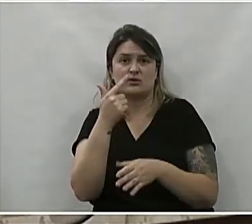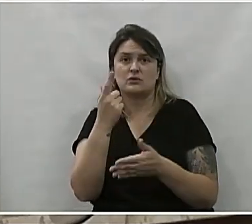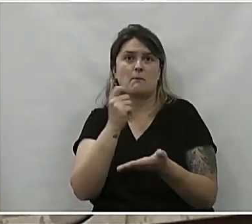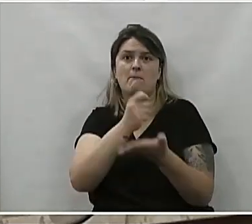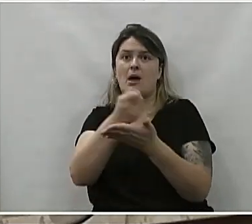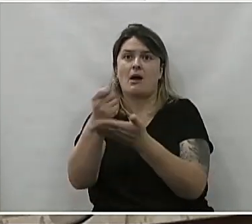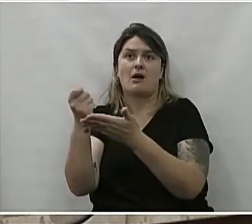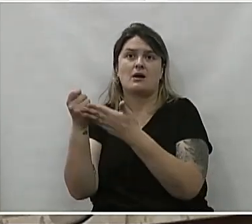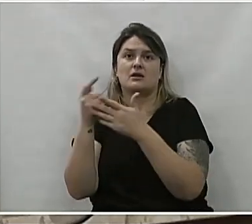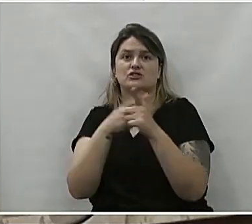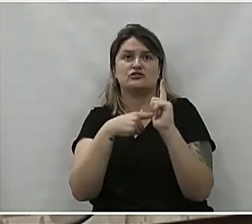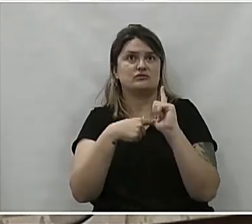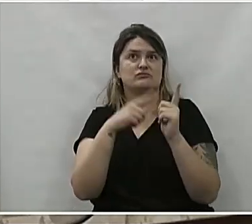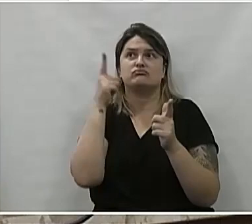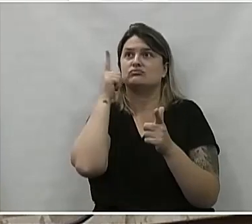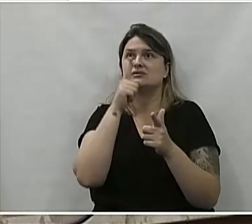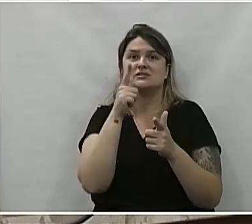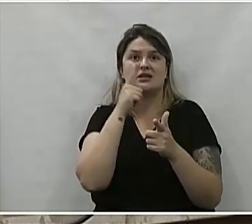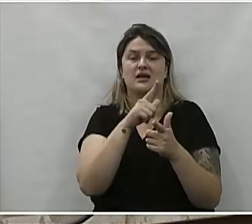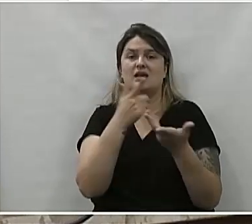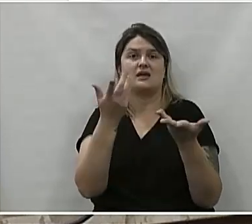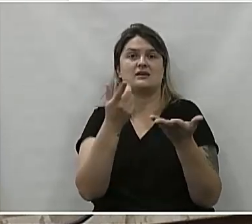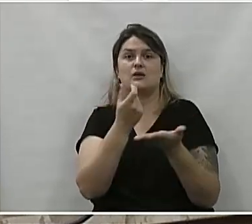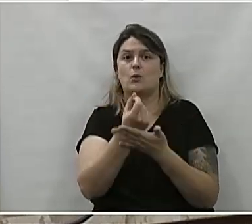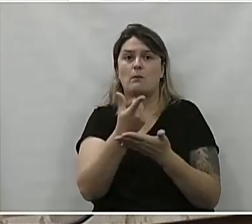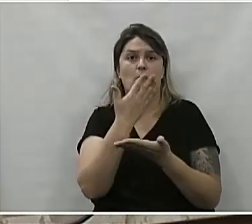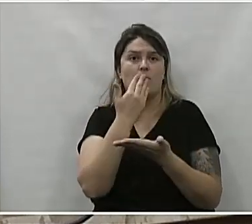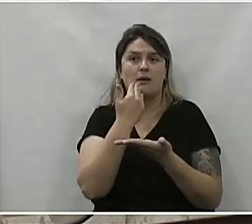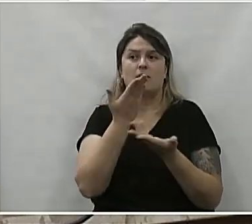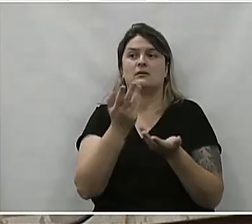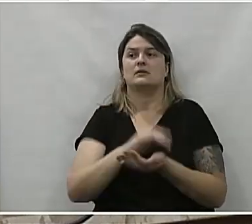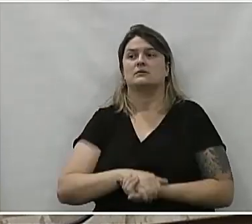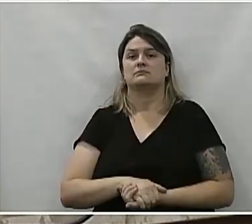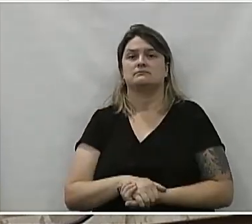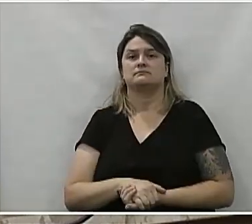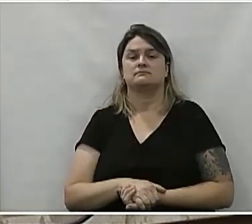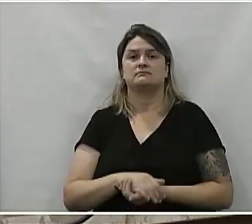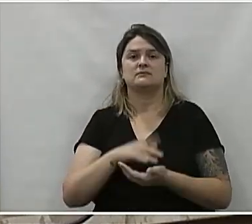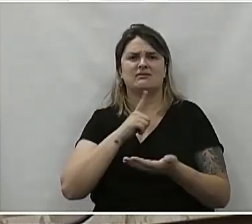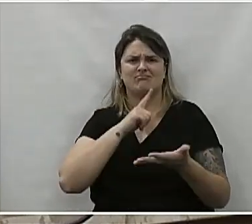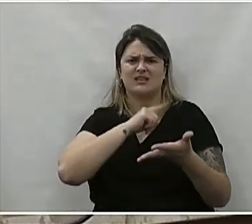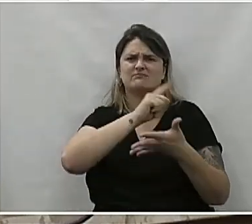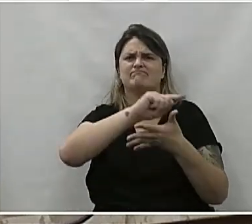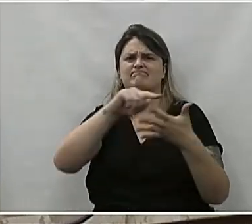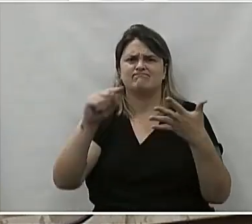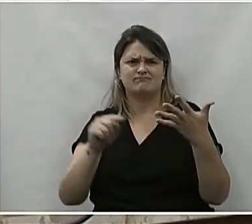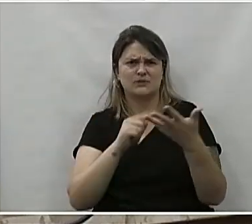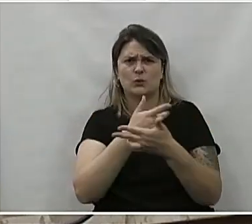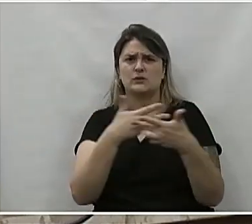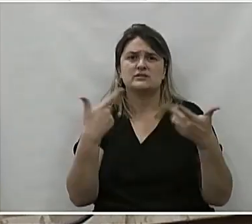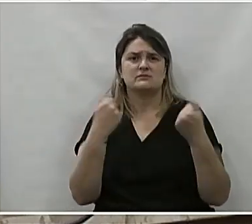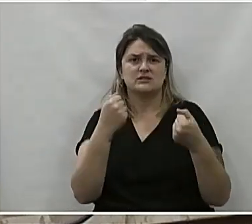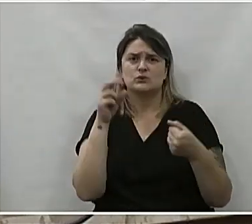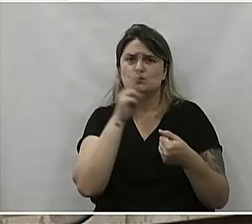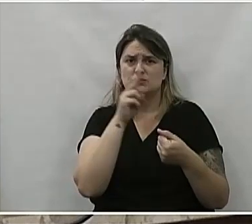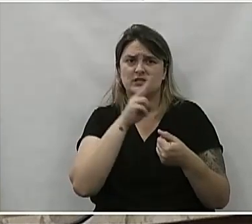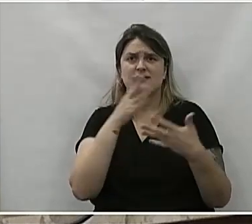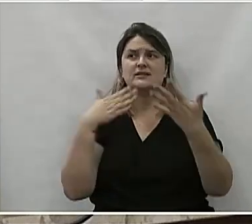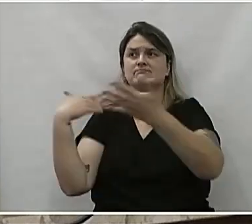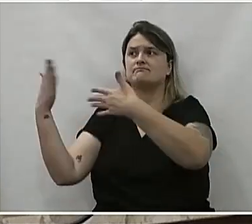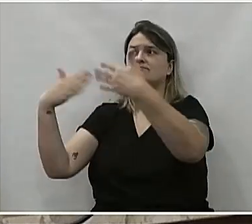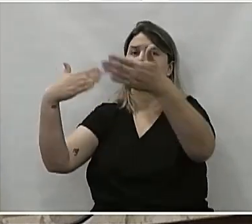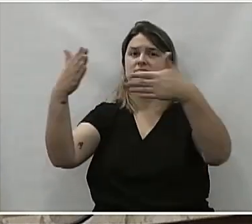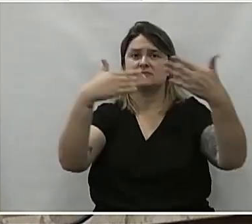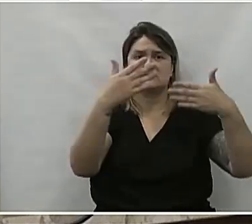conseguir pagar Todas as contas Não tendo dinheiro Para comprar comida Então é uma série De ações E que precisa ter Um diálogo